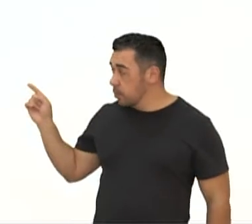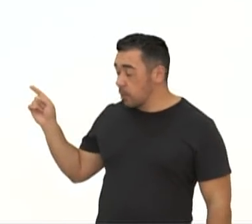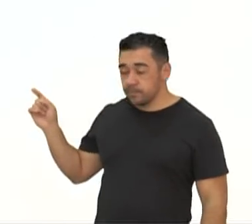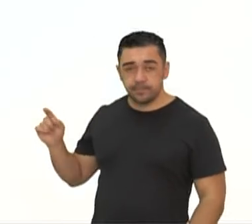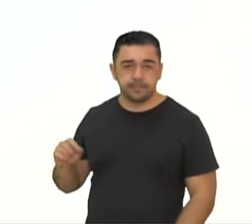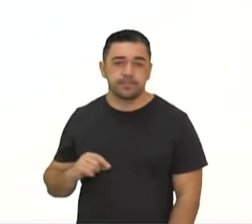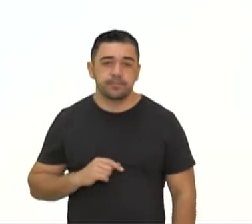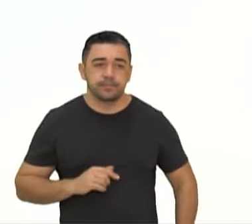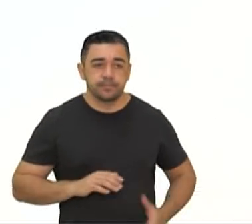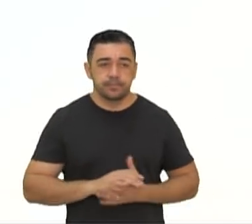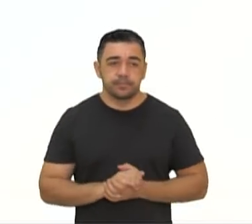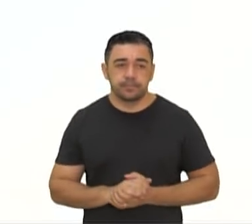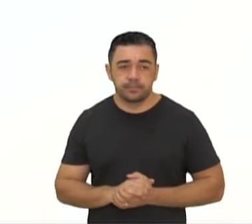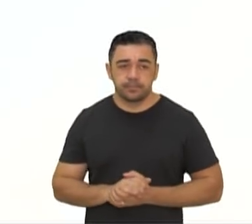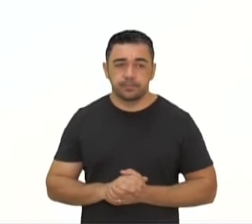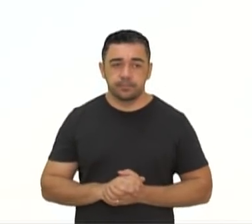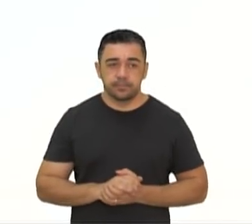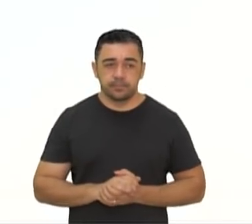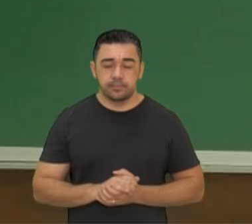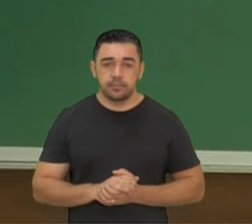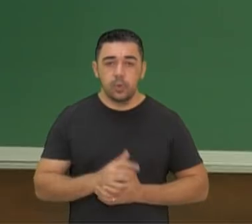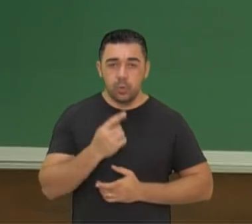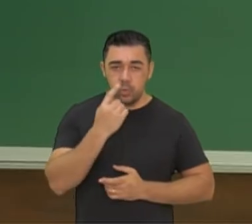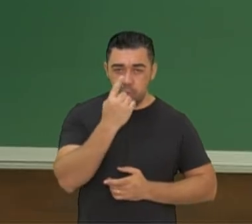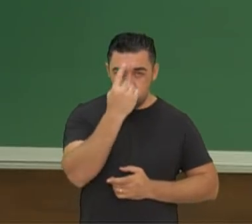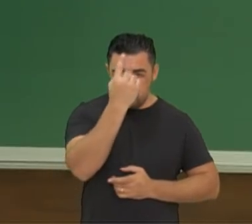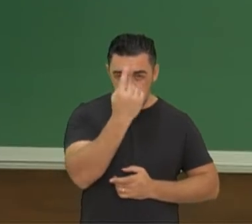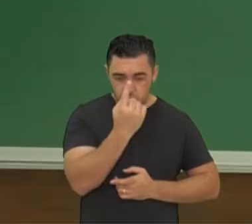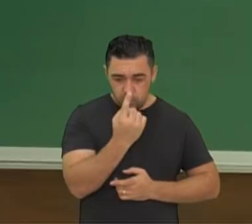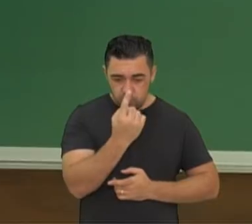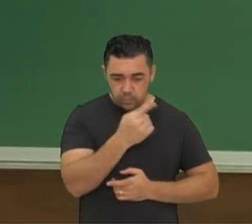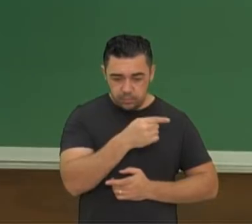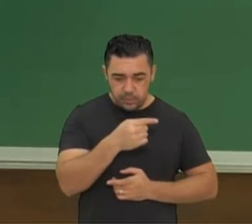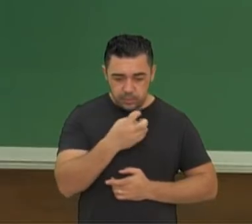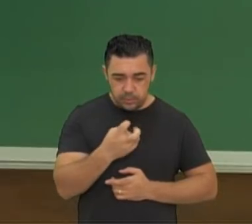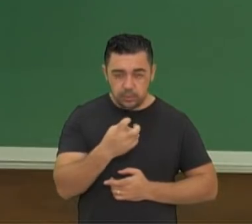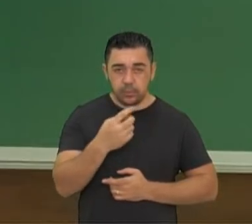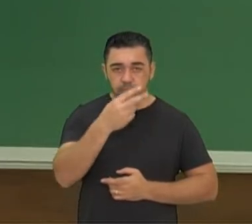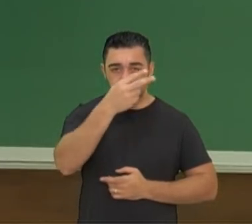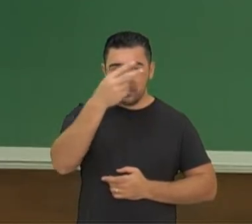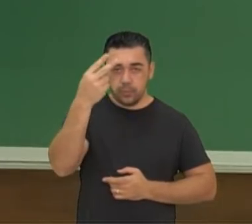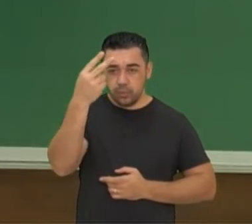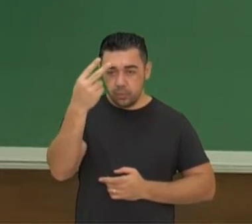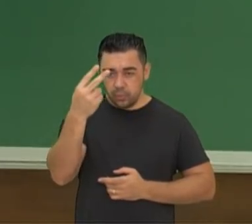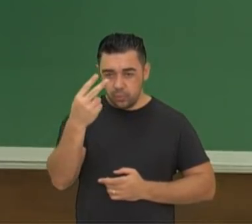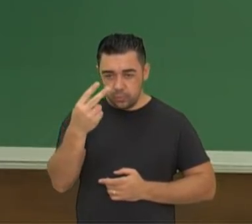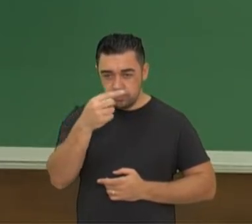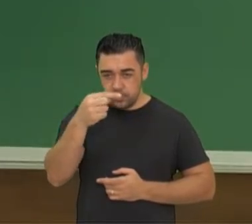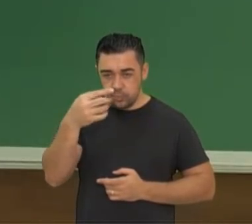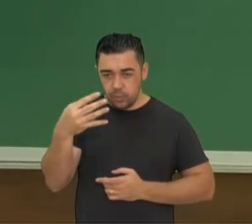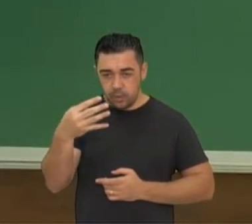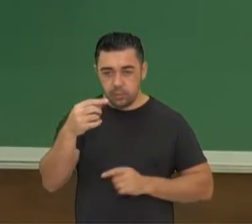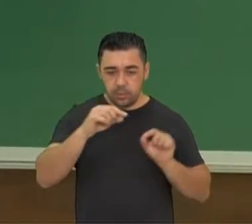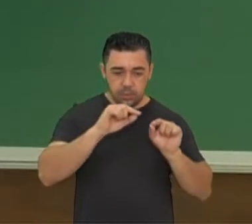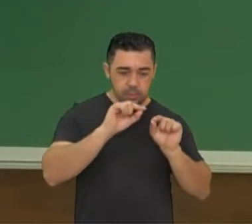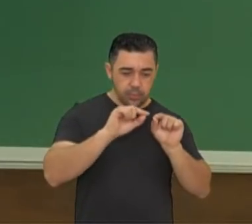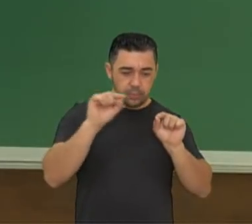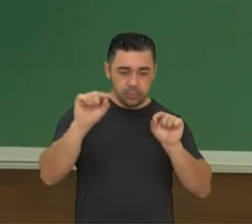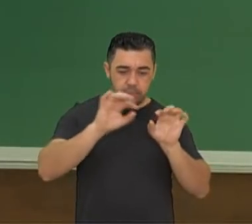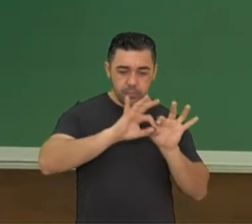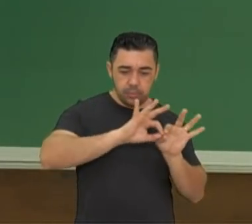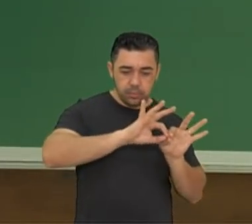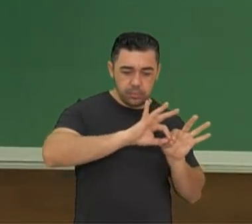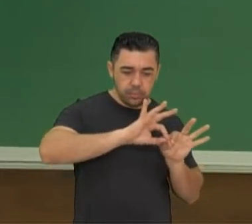aqui, ó. Menos 1, aliás, 1 e menos 5, 2 e menos 4. Certo? Claro que se você